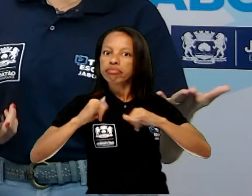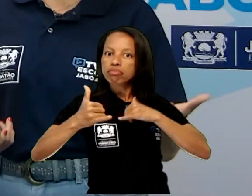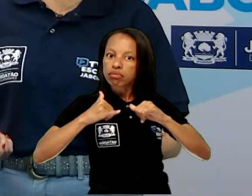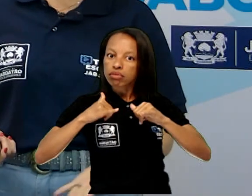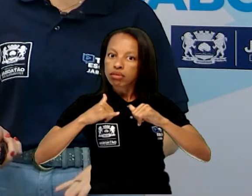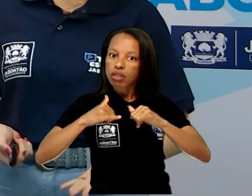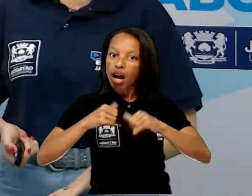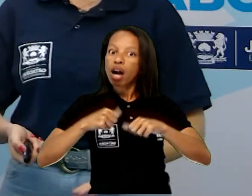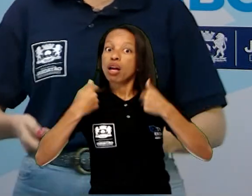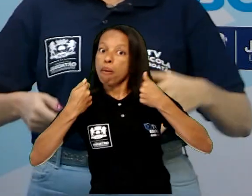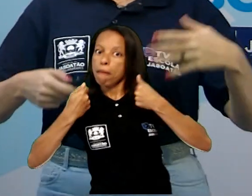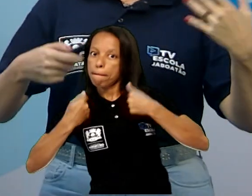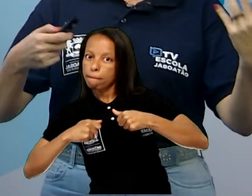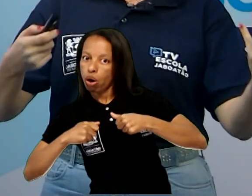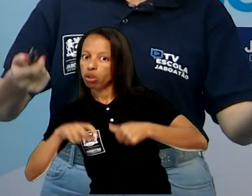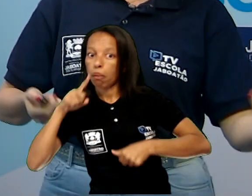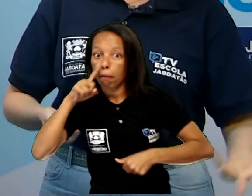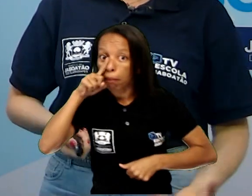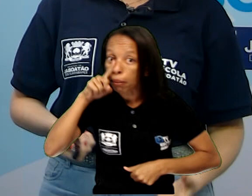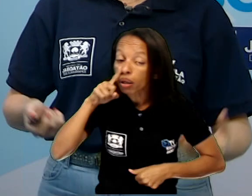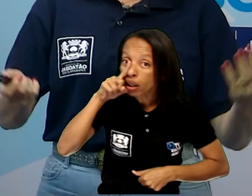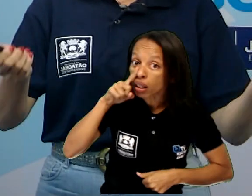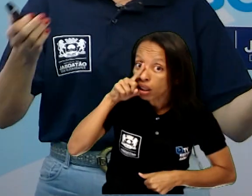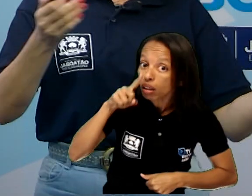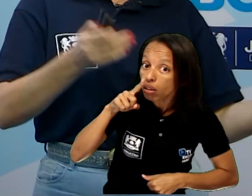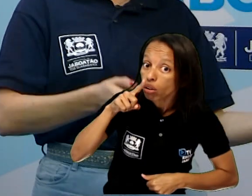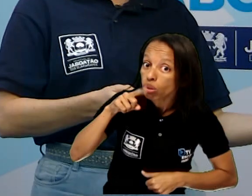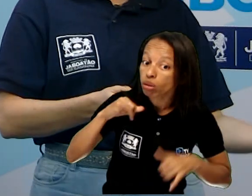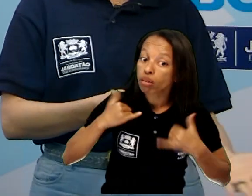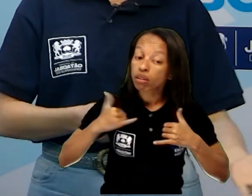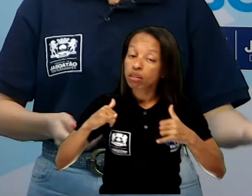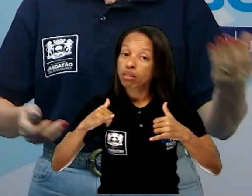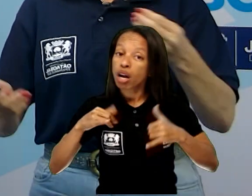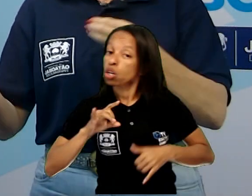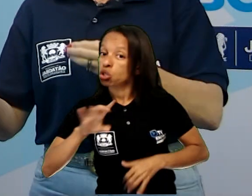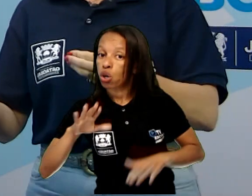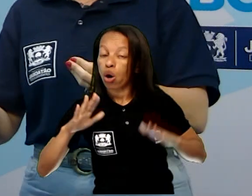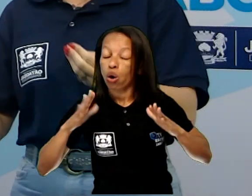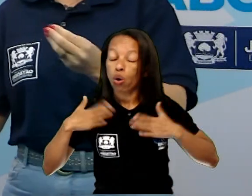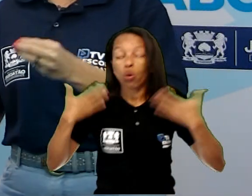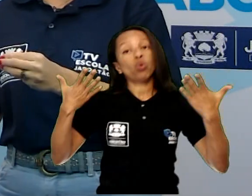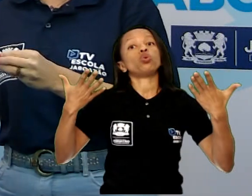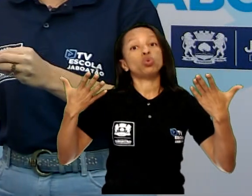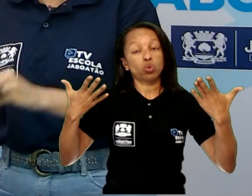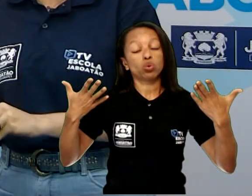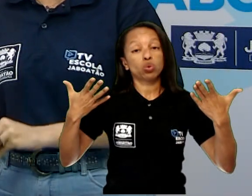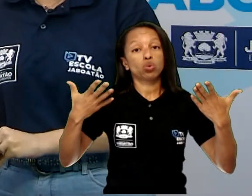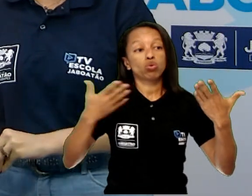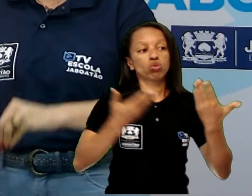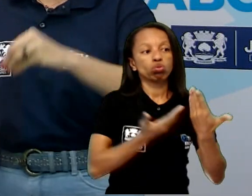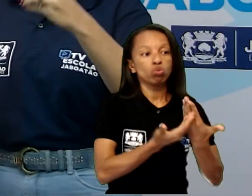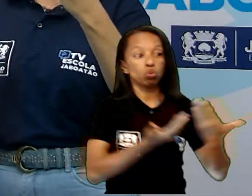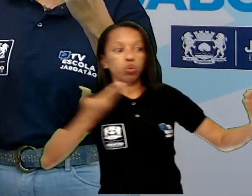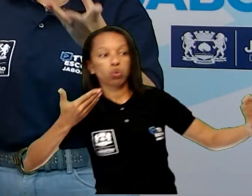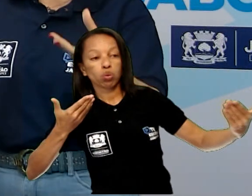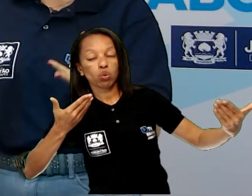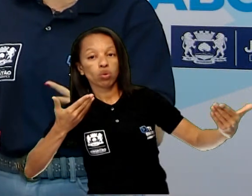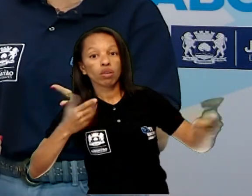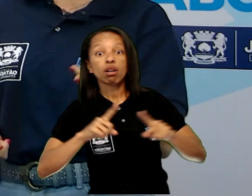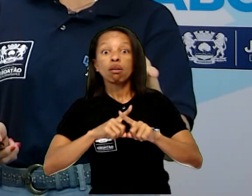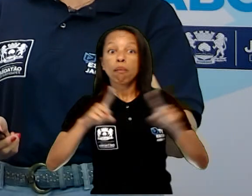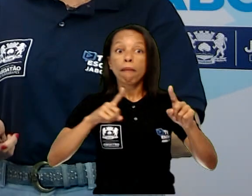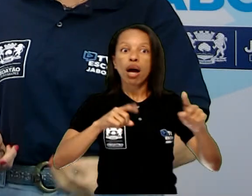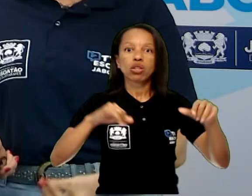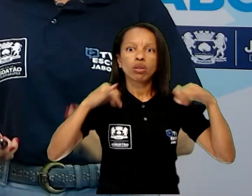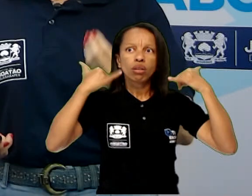muito prejudicial, né? Pode ser um choque que dê um susto, né, que faça aquela criança entender, mas se for uma descarga